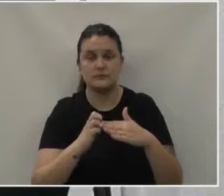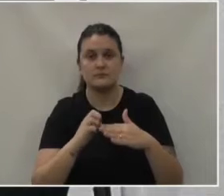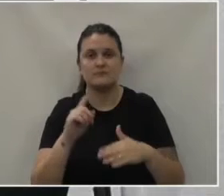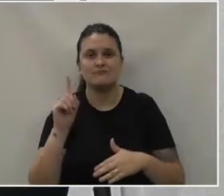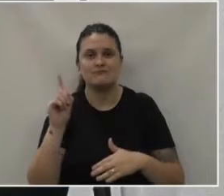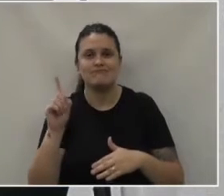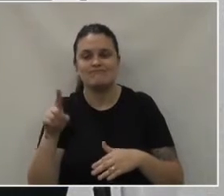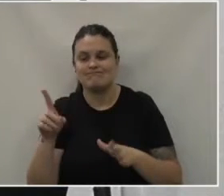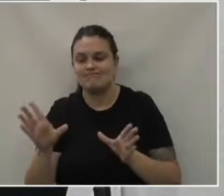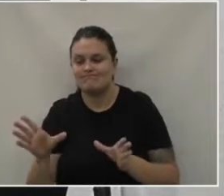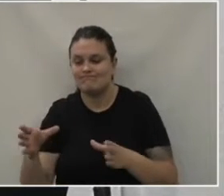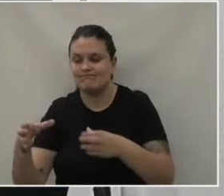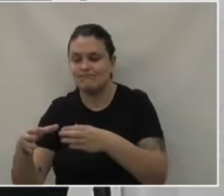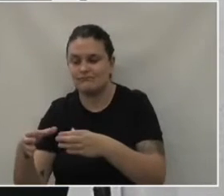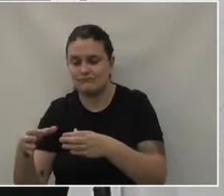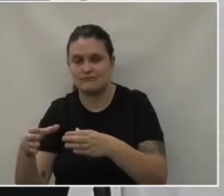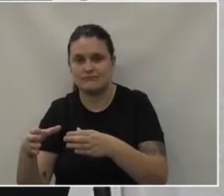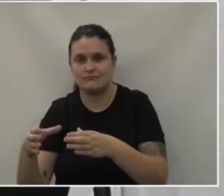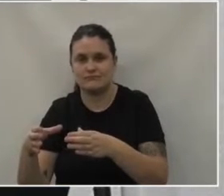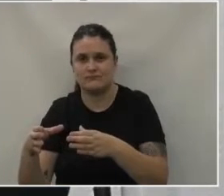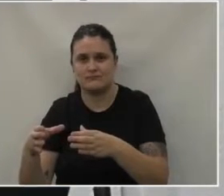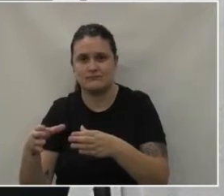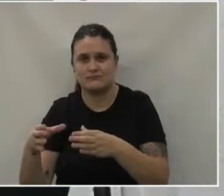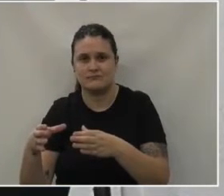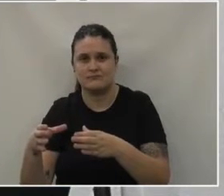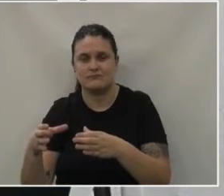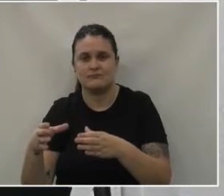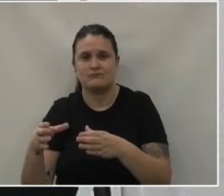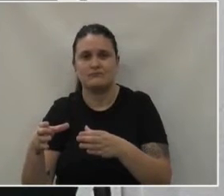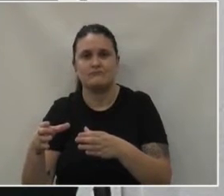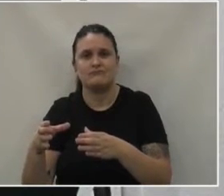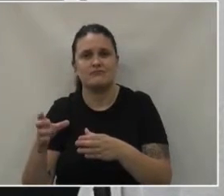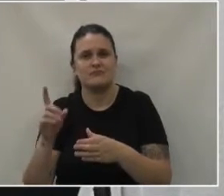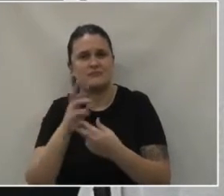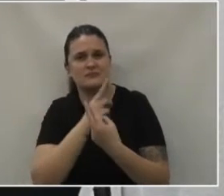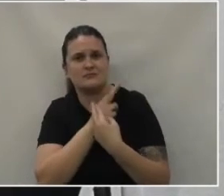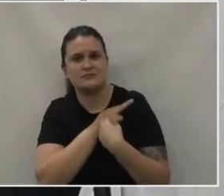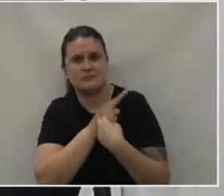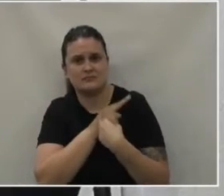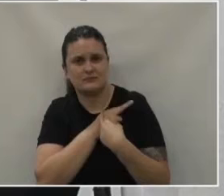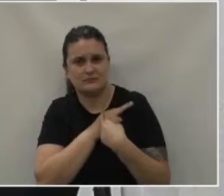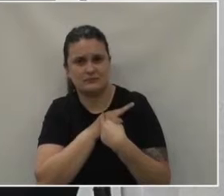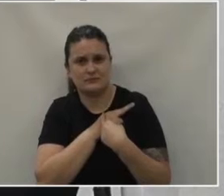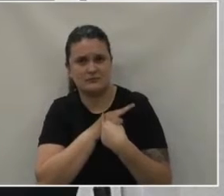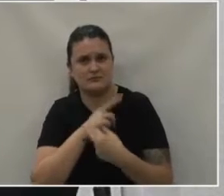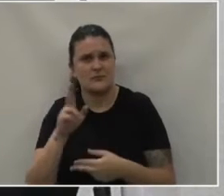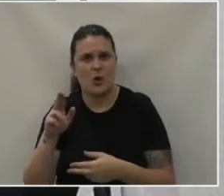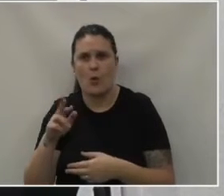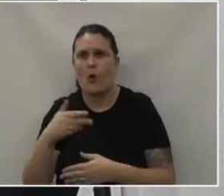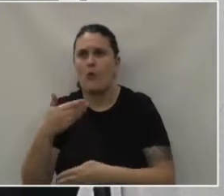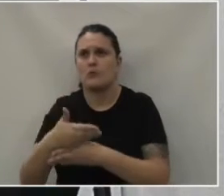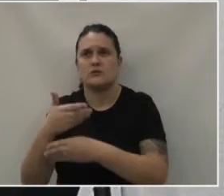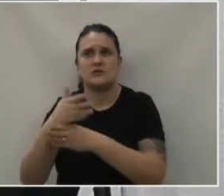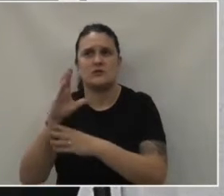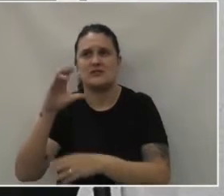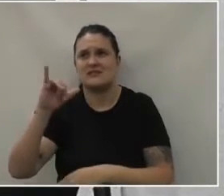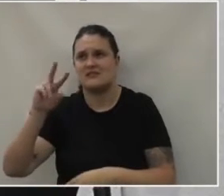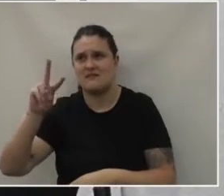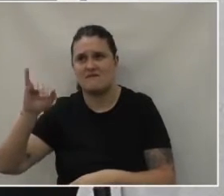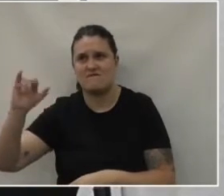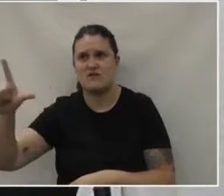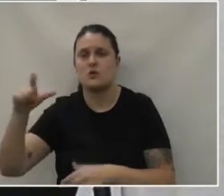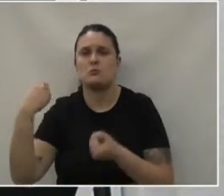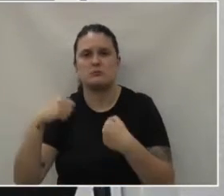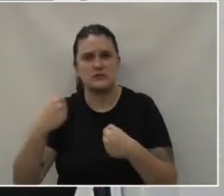um setor logístico, o setor logístico, não vamos falar, o setor logístico, tal qual a construção civil, demanda mão de